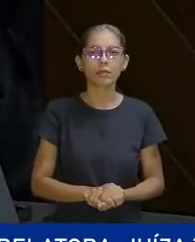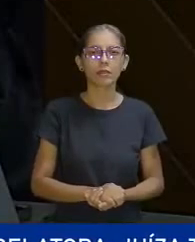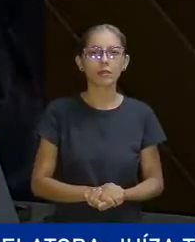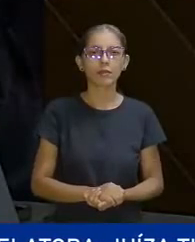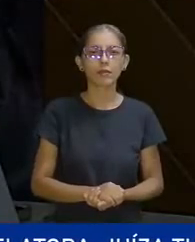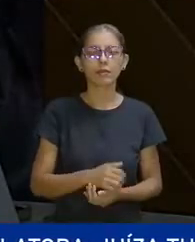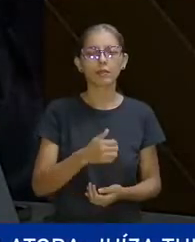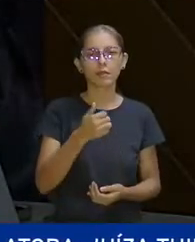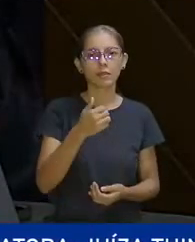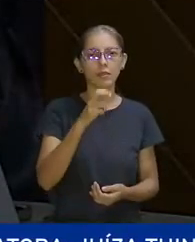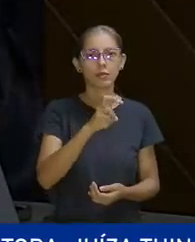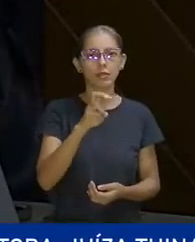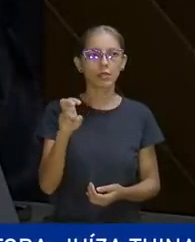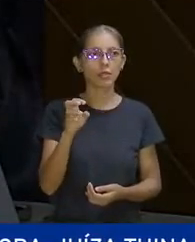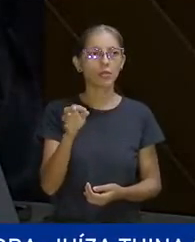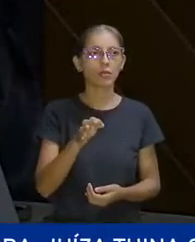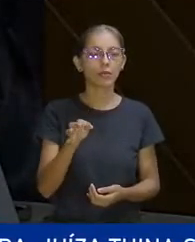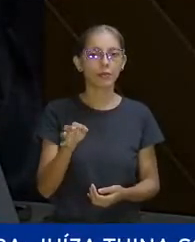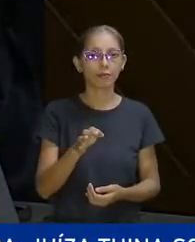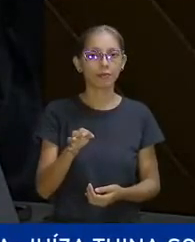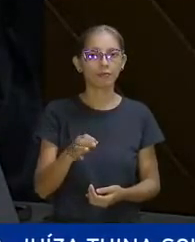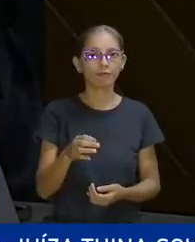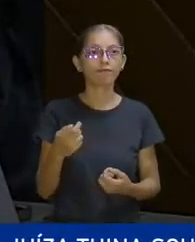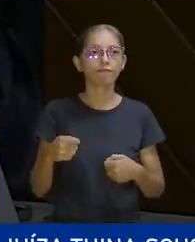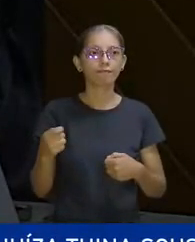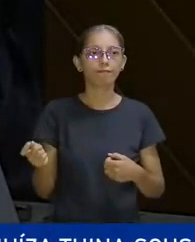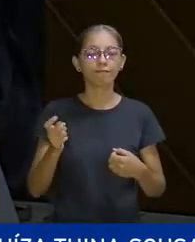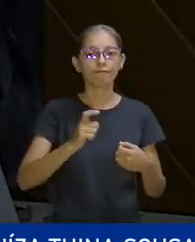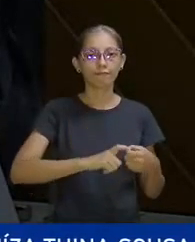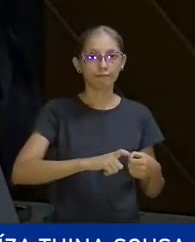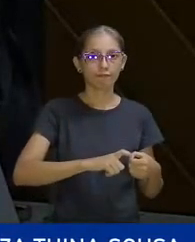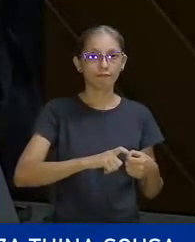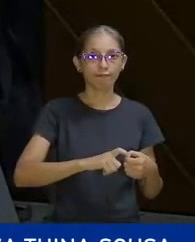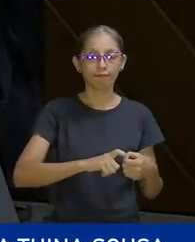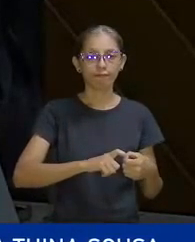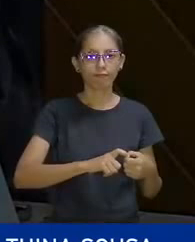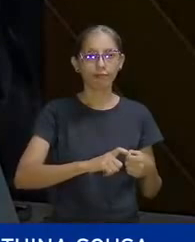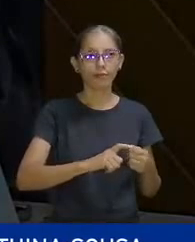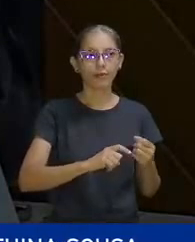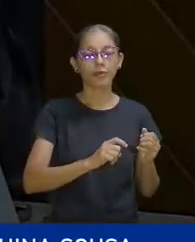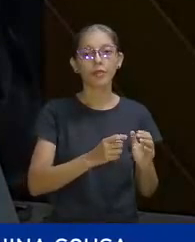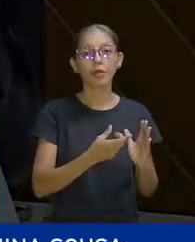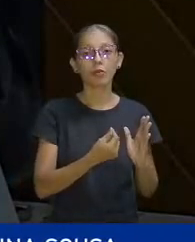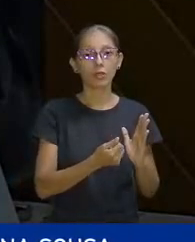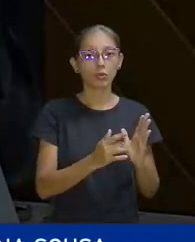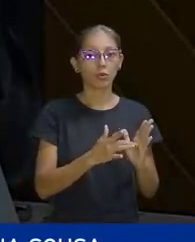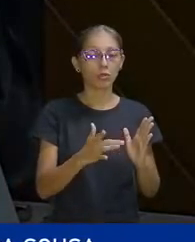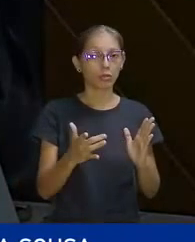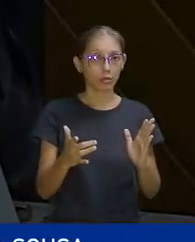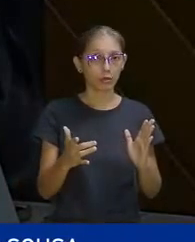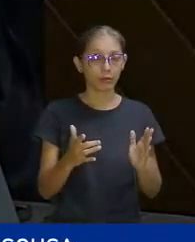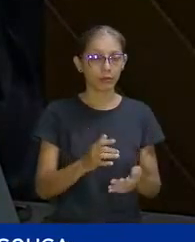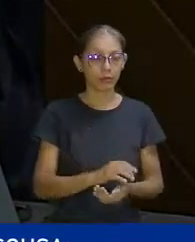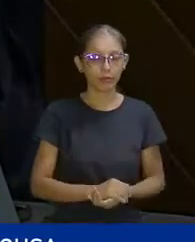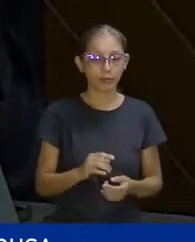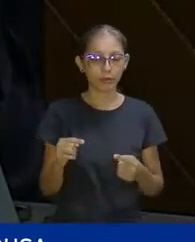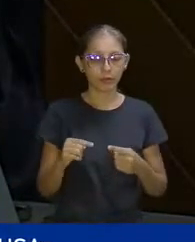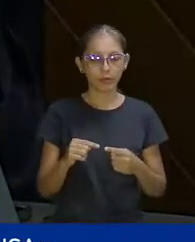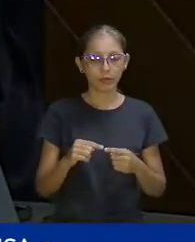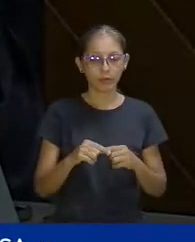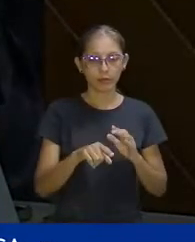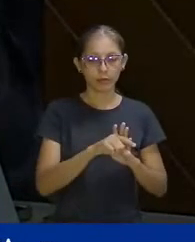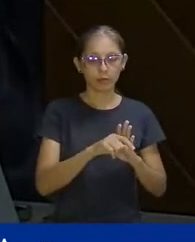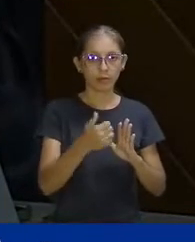que deverá ser devolvido ao Tesouro Nacional ante a ausência de comprovação na forma do parágrafo 11 do artigo